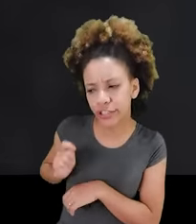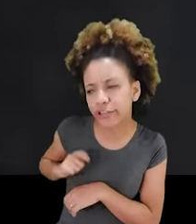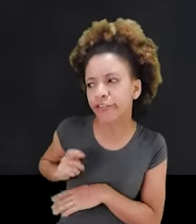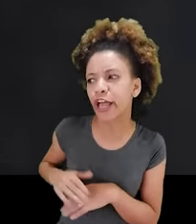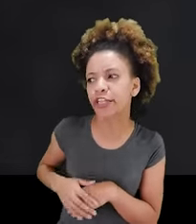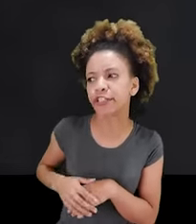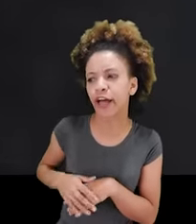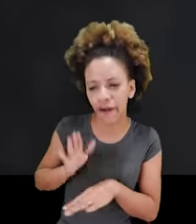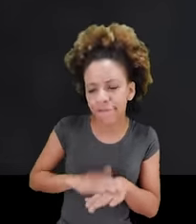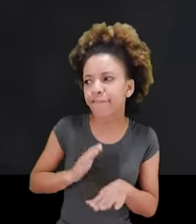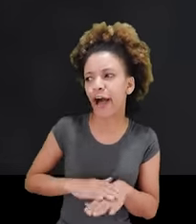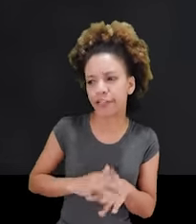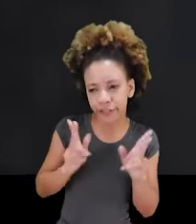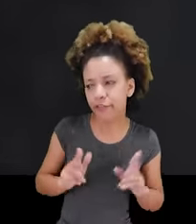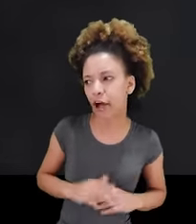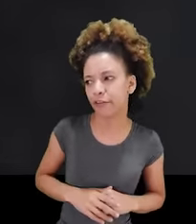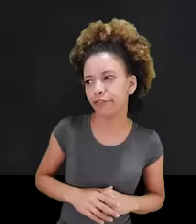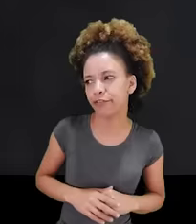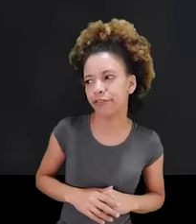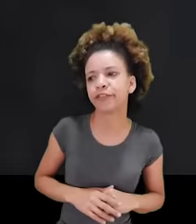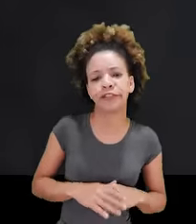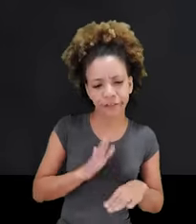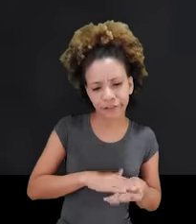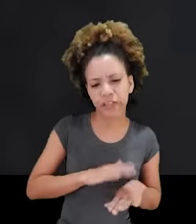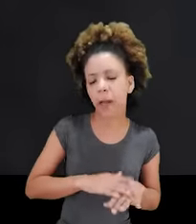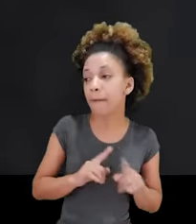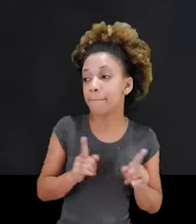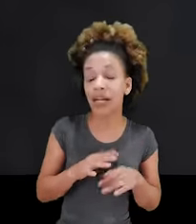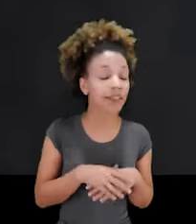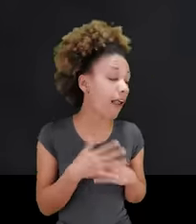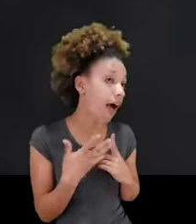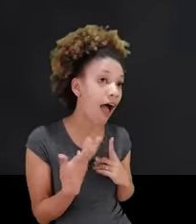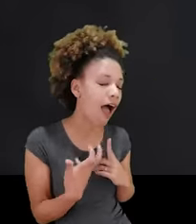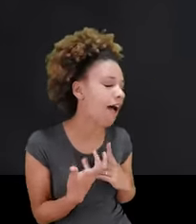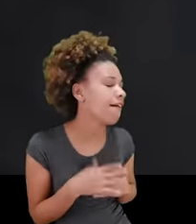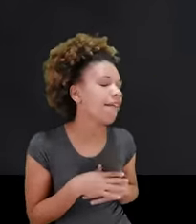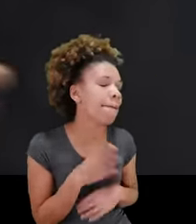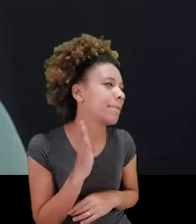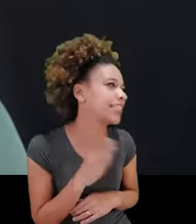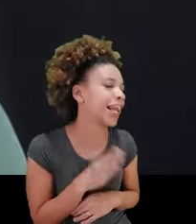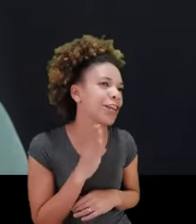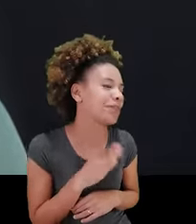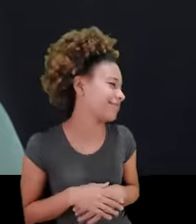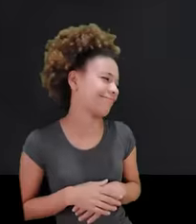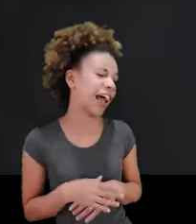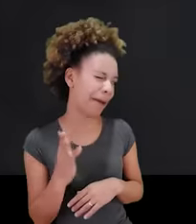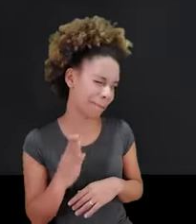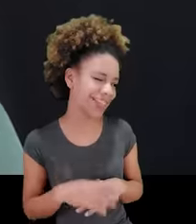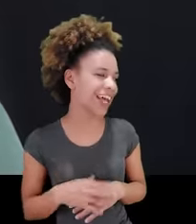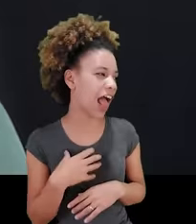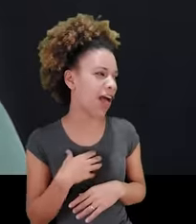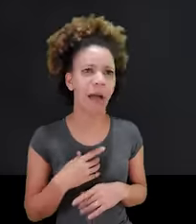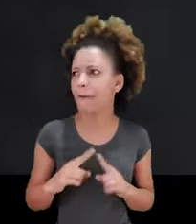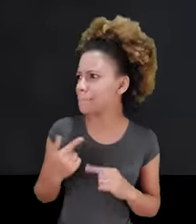que nós gostaríamos de fazer. E se fizermos, levamos. Mas elas ficam encantadas. Ah, é brasileiro, vem. O brasileiro tem pegada. É, tem pegada. Mas eu